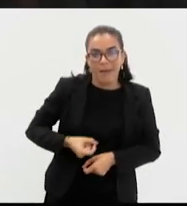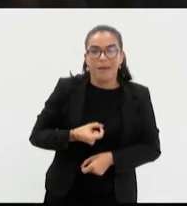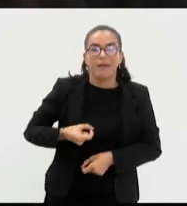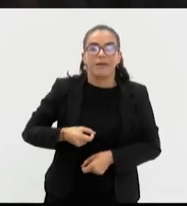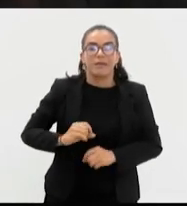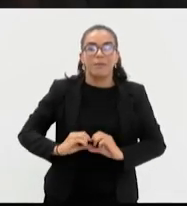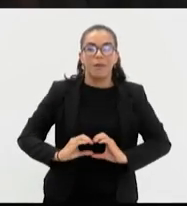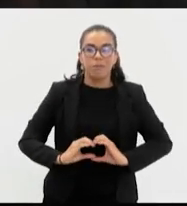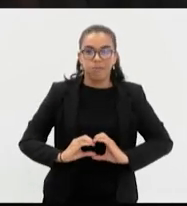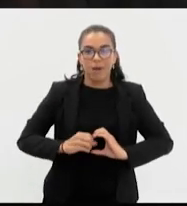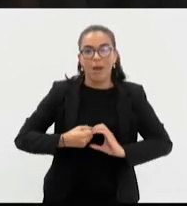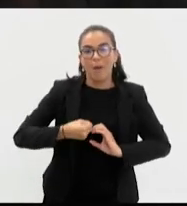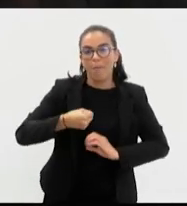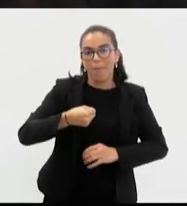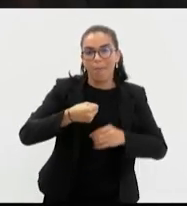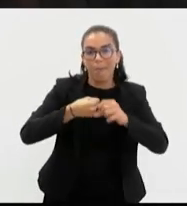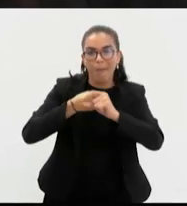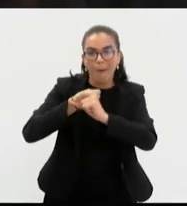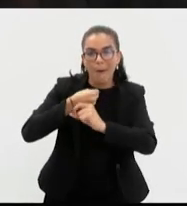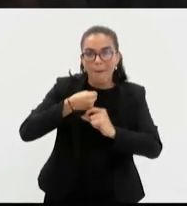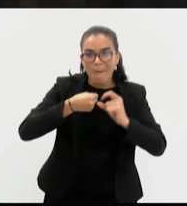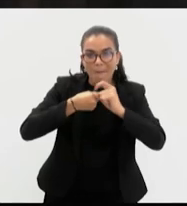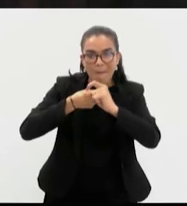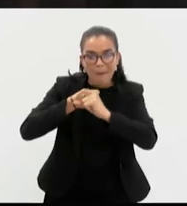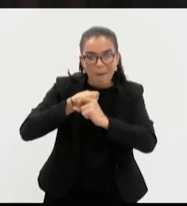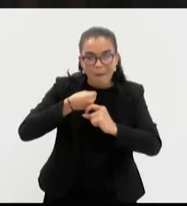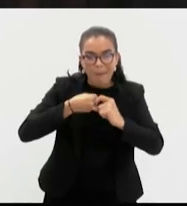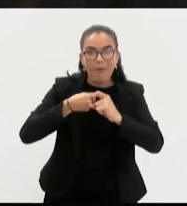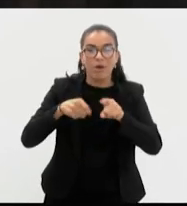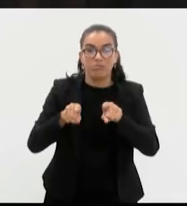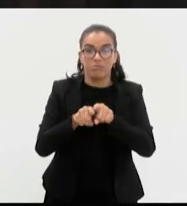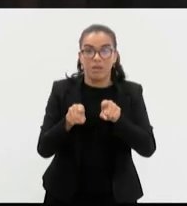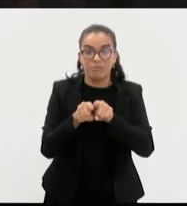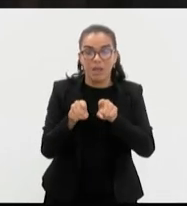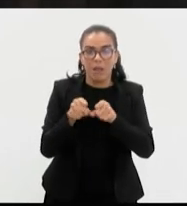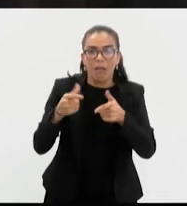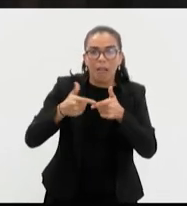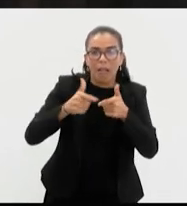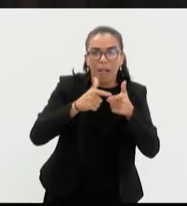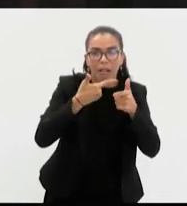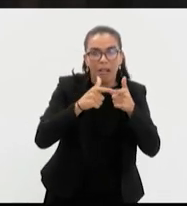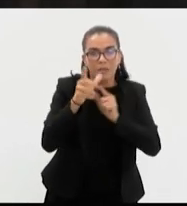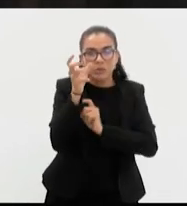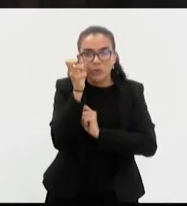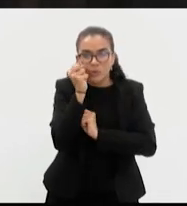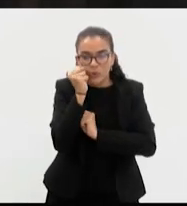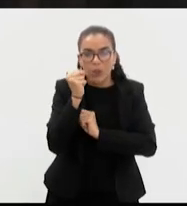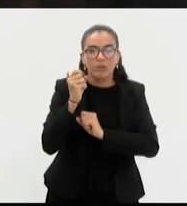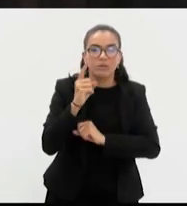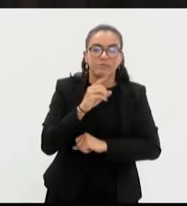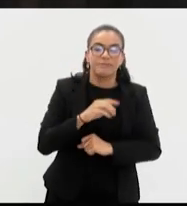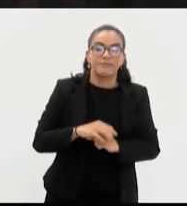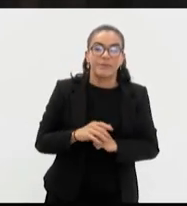próstata desfechos diversos relacionados ao sono